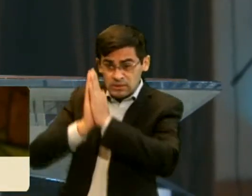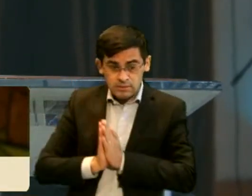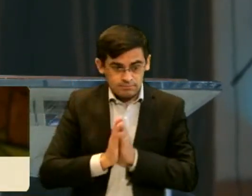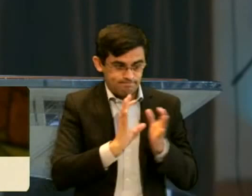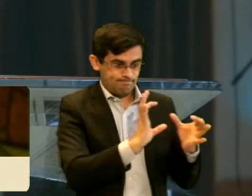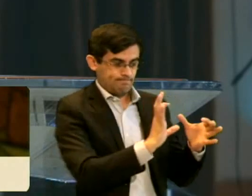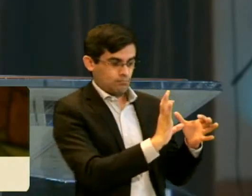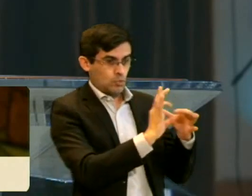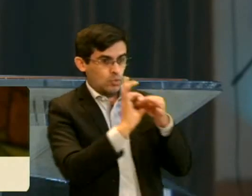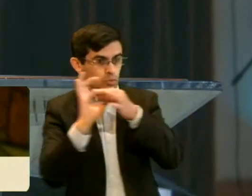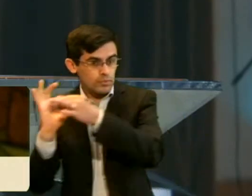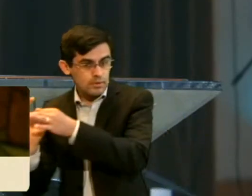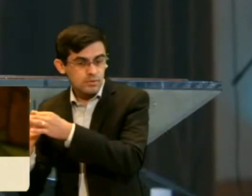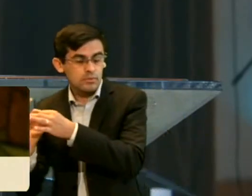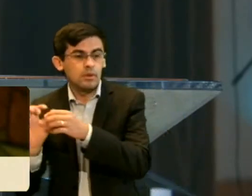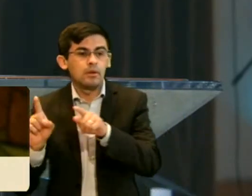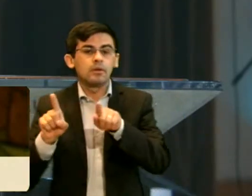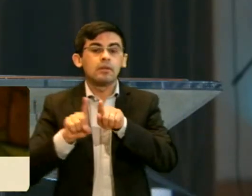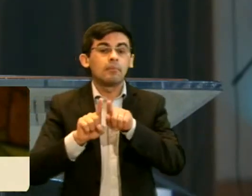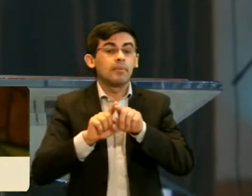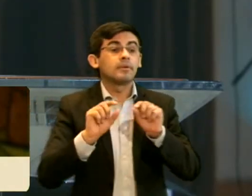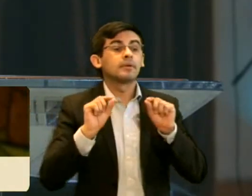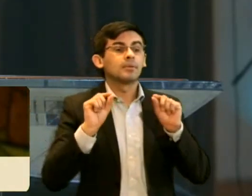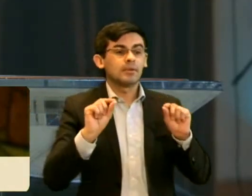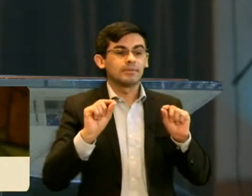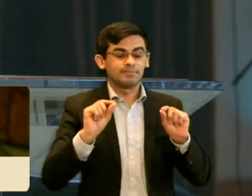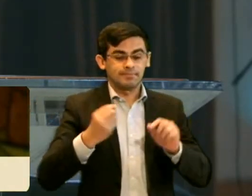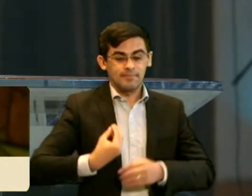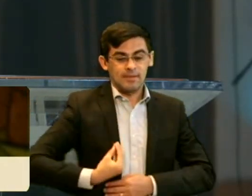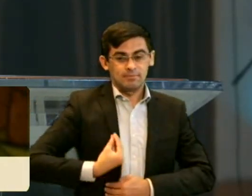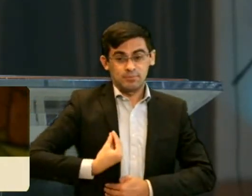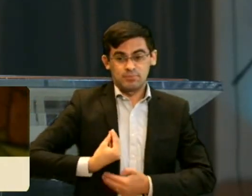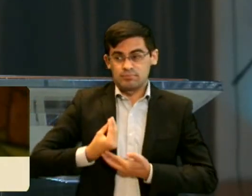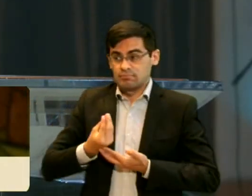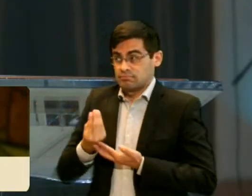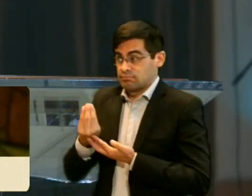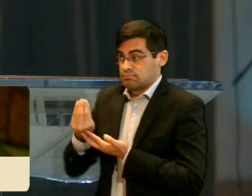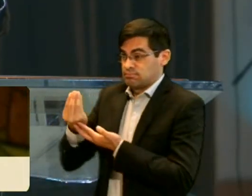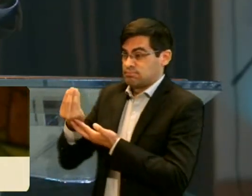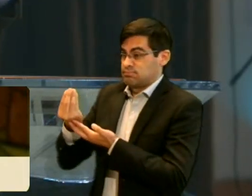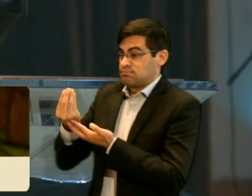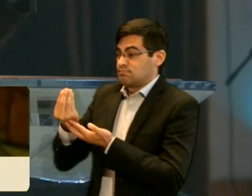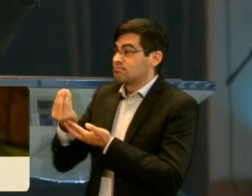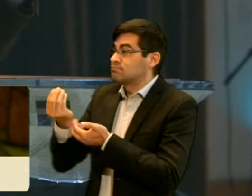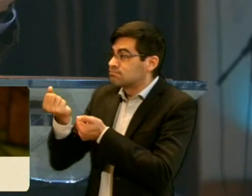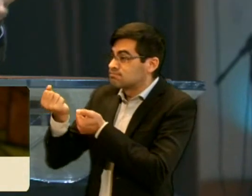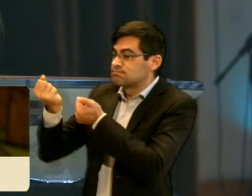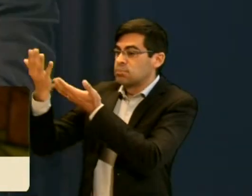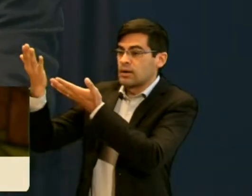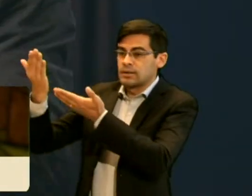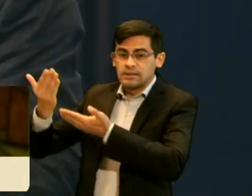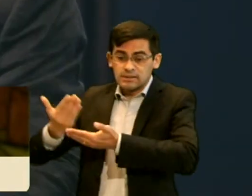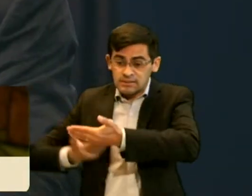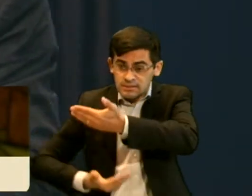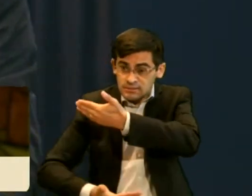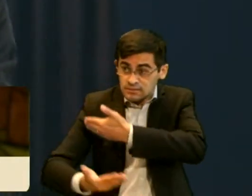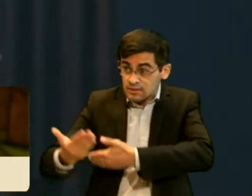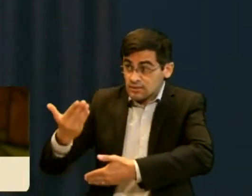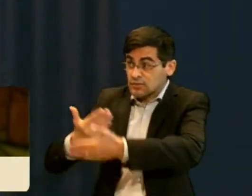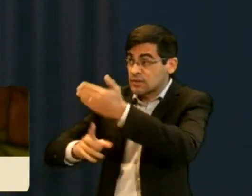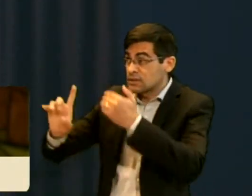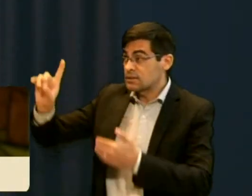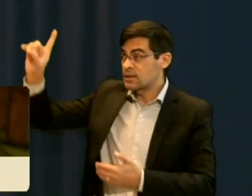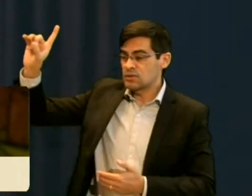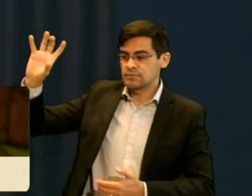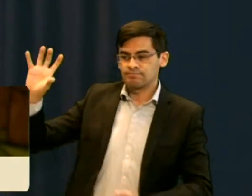contexto também é uma entrega, que na verdade é uma servidão em amor.